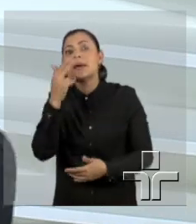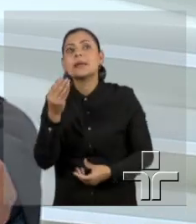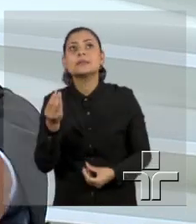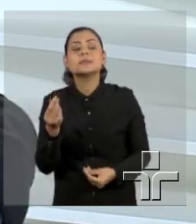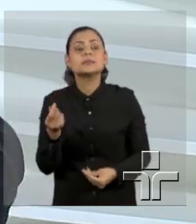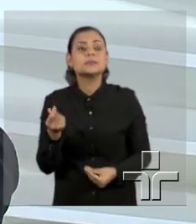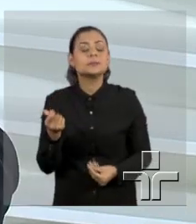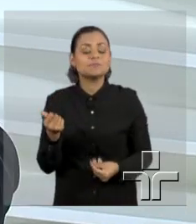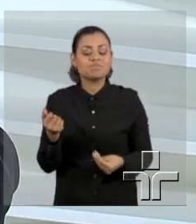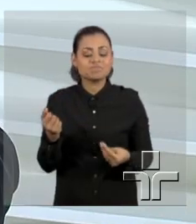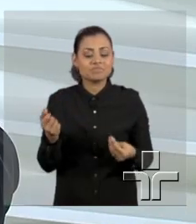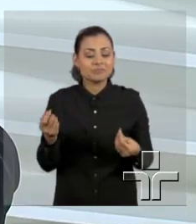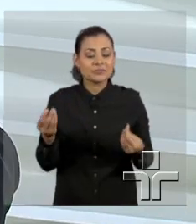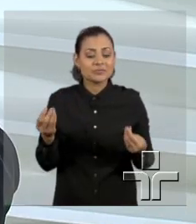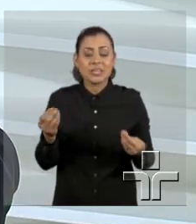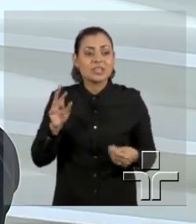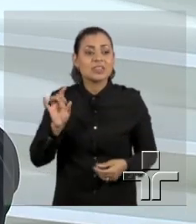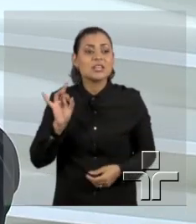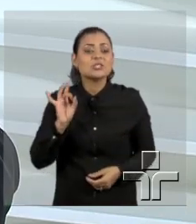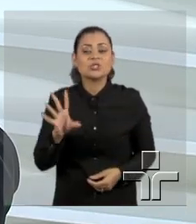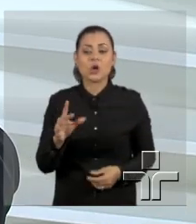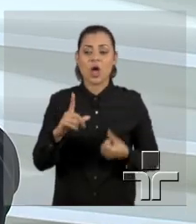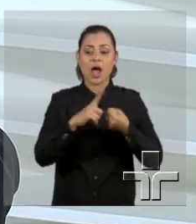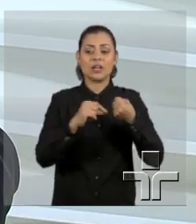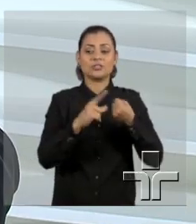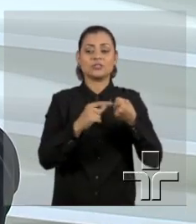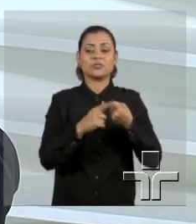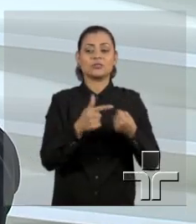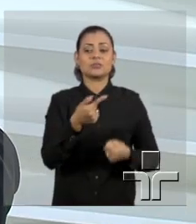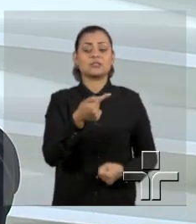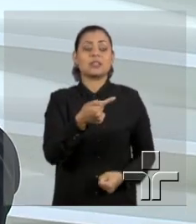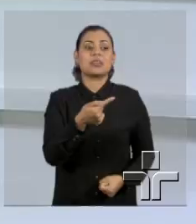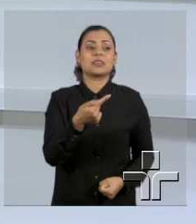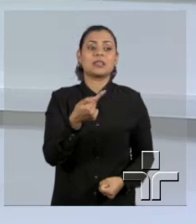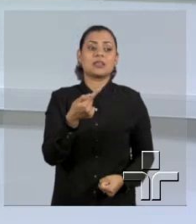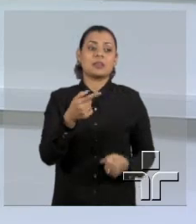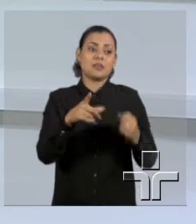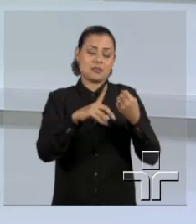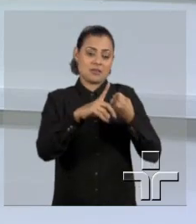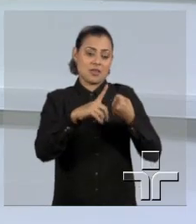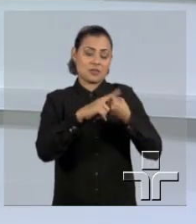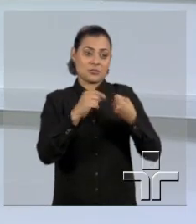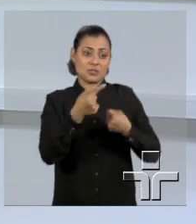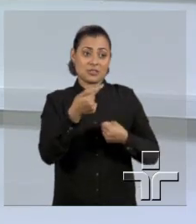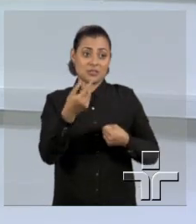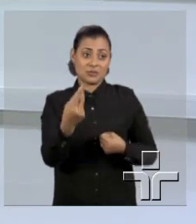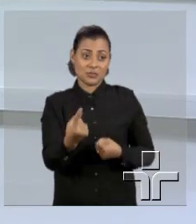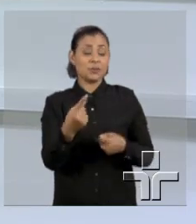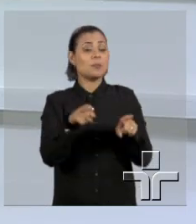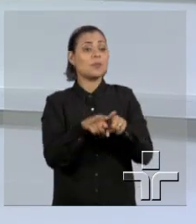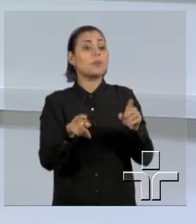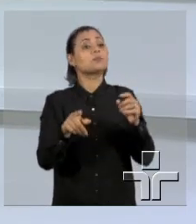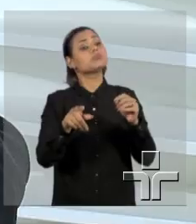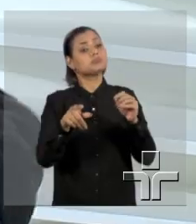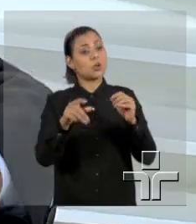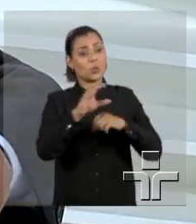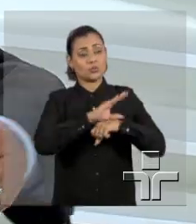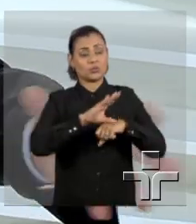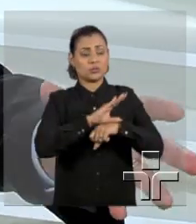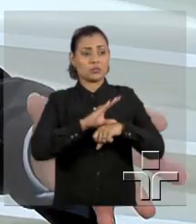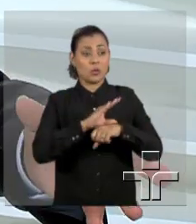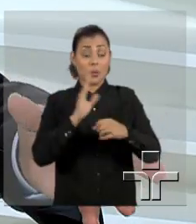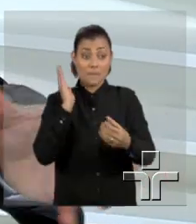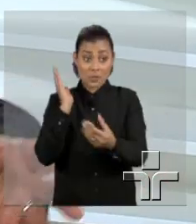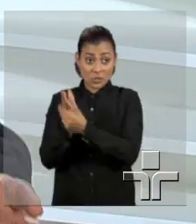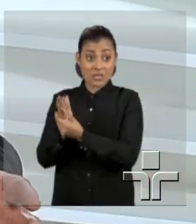ao indivíduo, não aquilo que está no artigo 78 do artigo 5º da Constituição, que é a razoável duração do processo. O processo é um andar